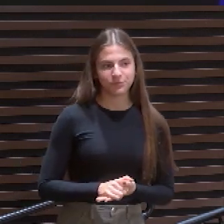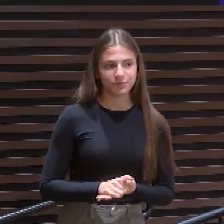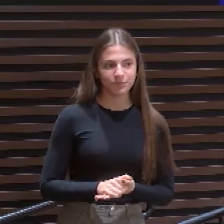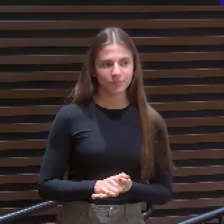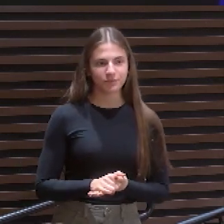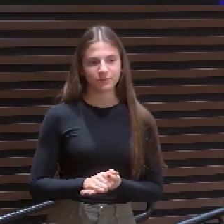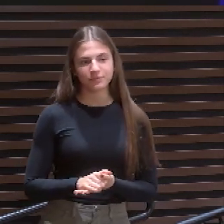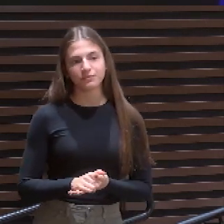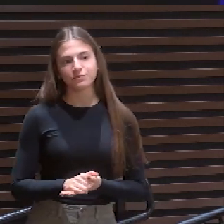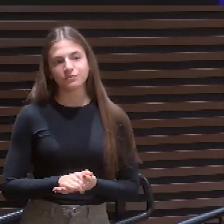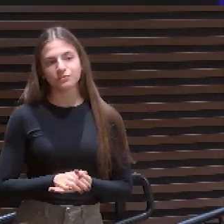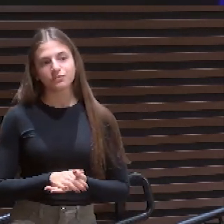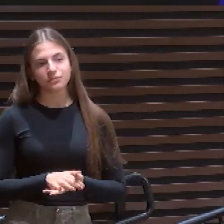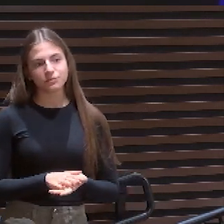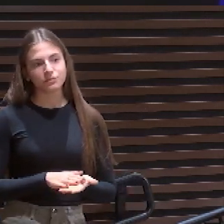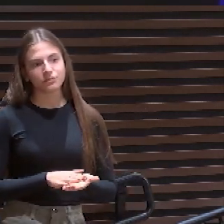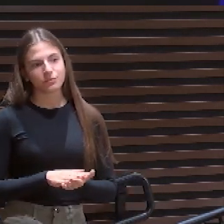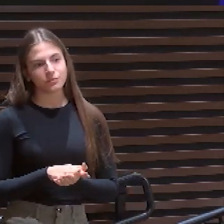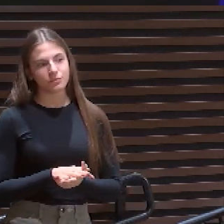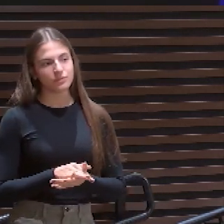Vamos lá?